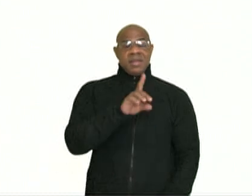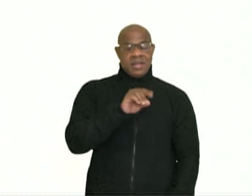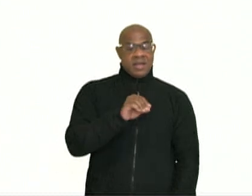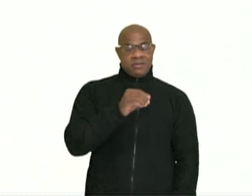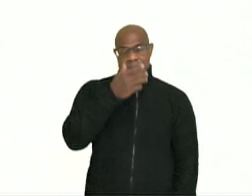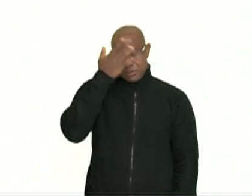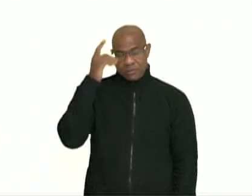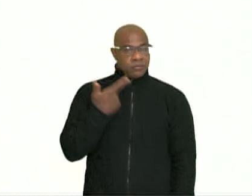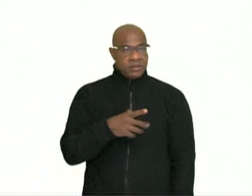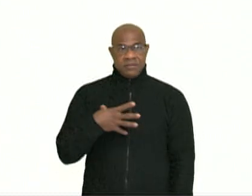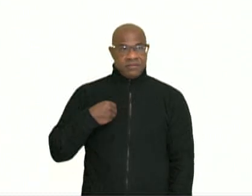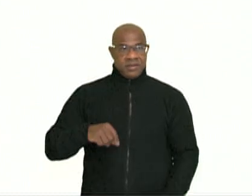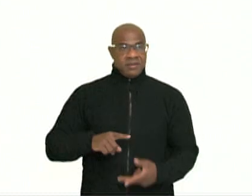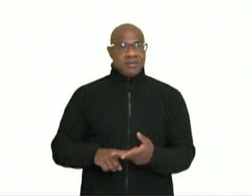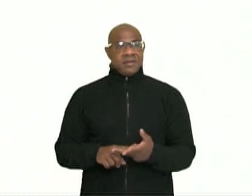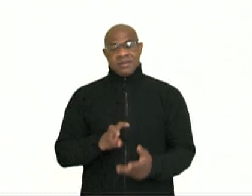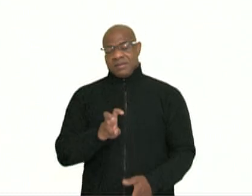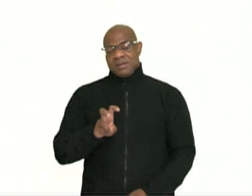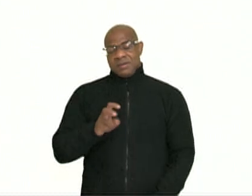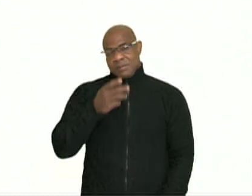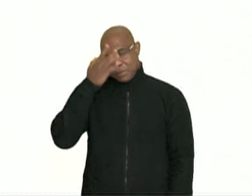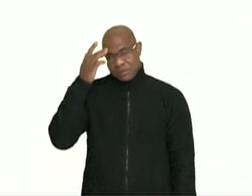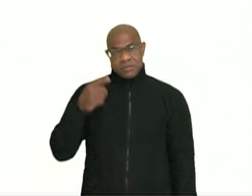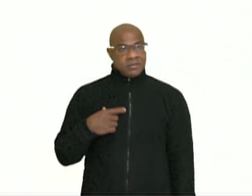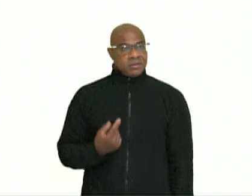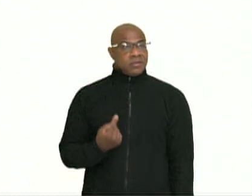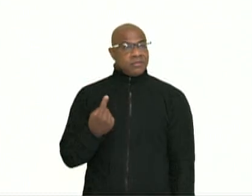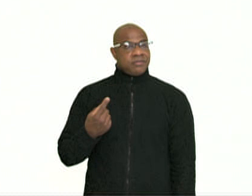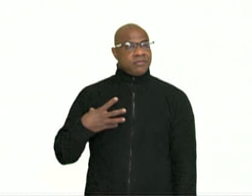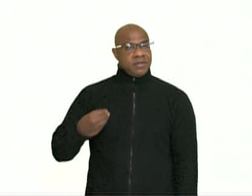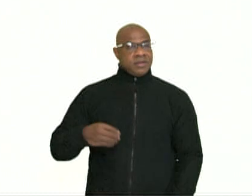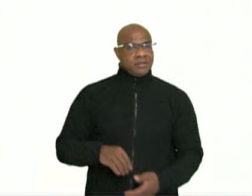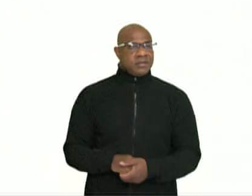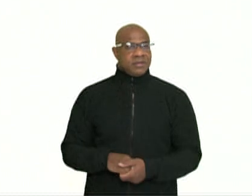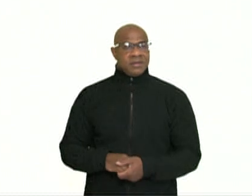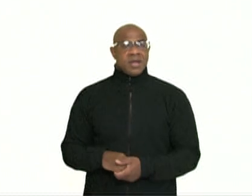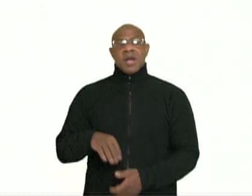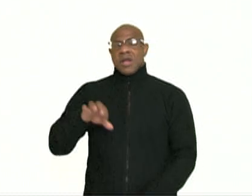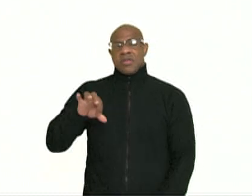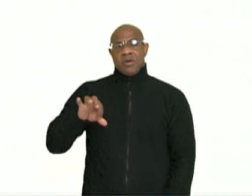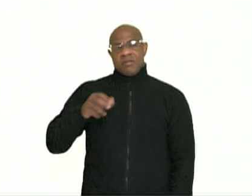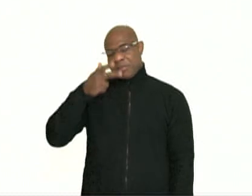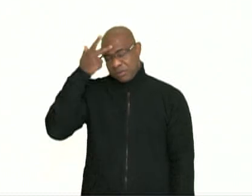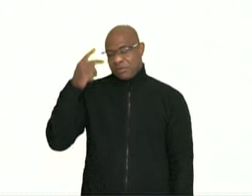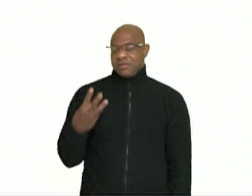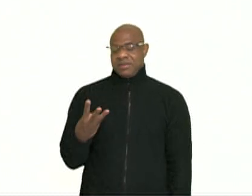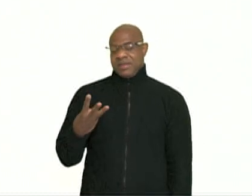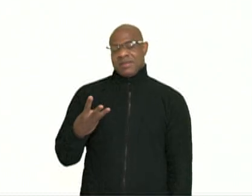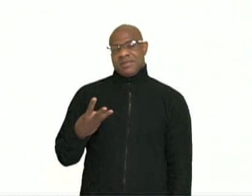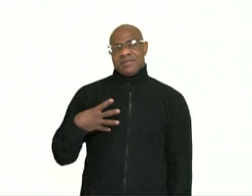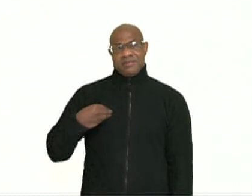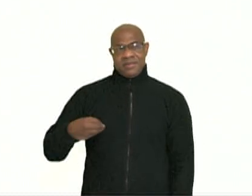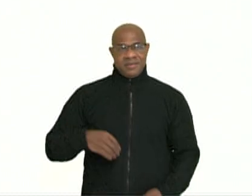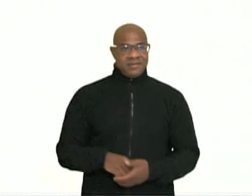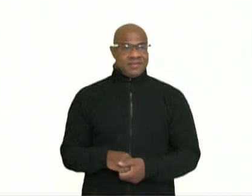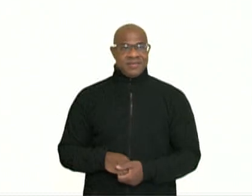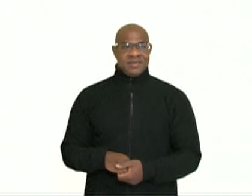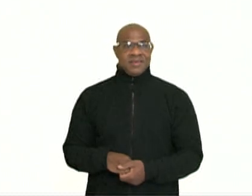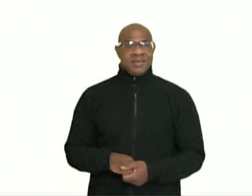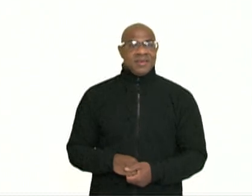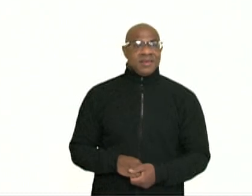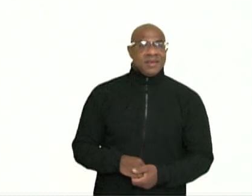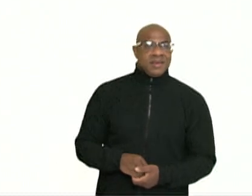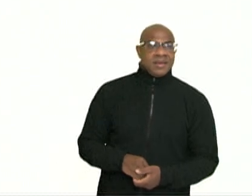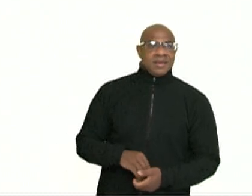filho, 5 pessoas com um filho, 25 pessoas com dois e 9 pessoas com três. Gráfico de coluna. E